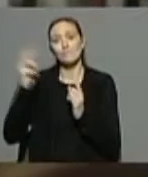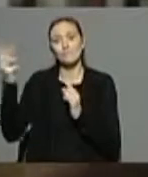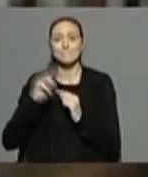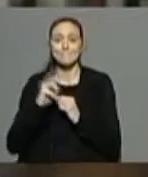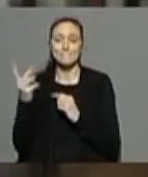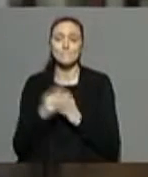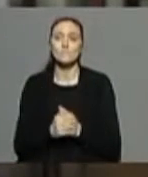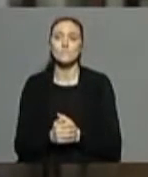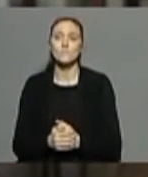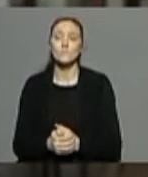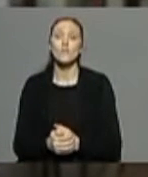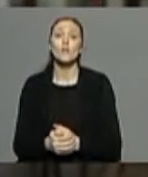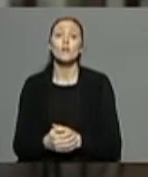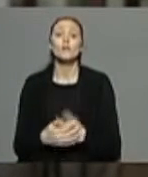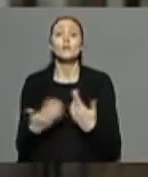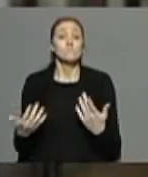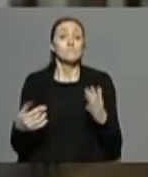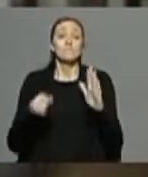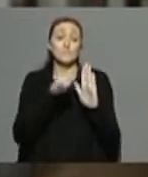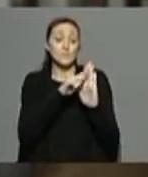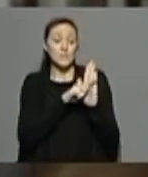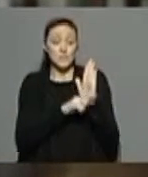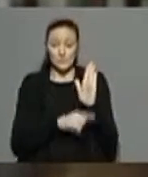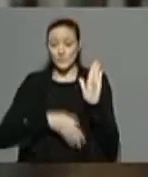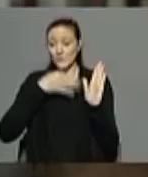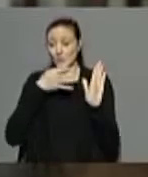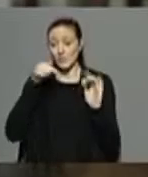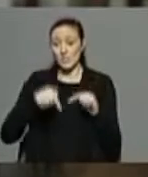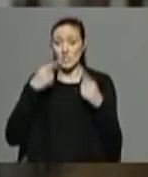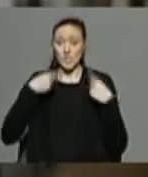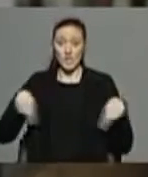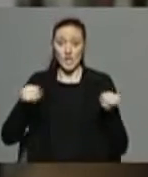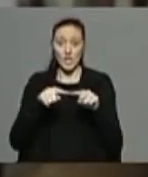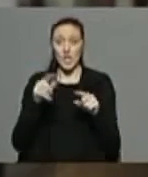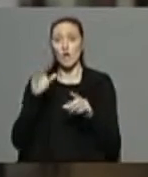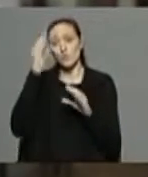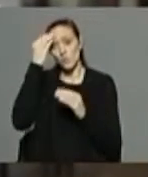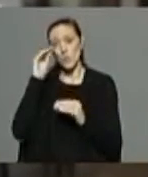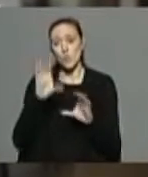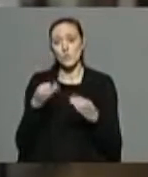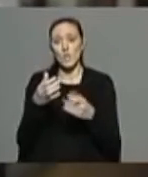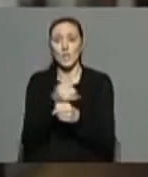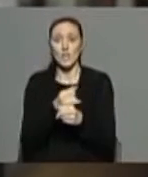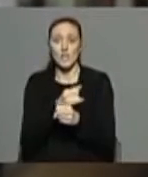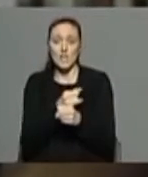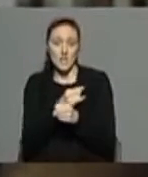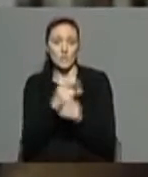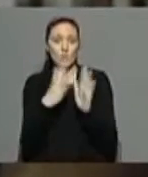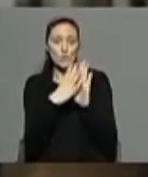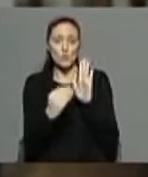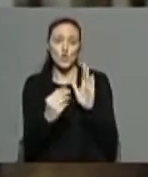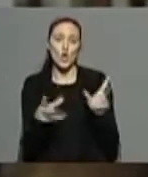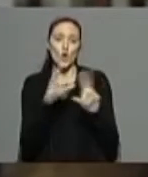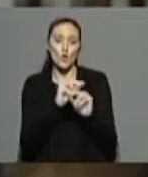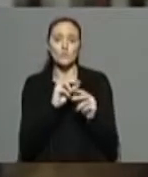as medidas que foram já abordadas e referidas nesta reunião do Conselho de Ilha, quer com um novo modelo de deslocação